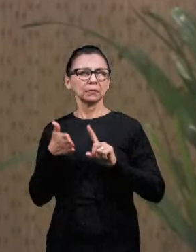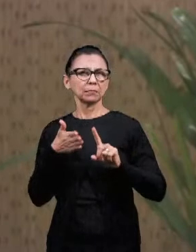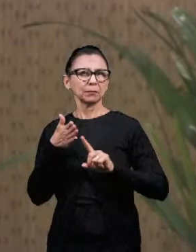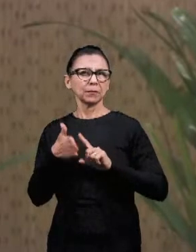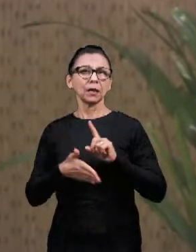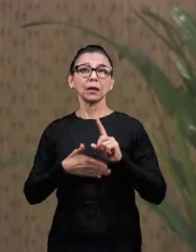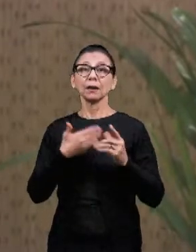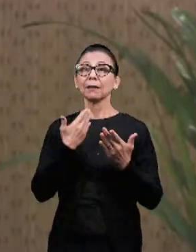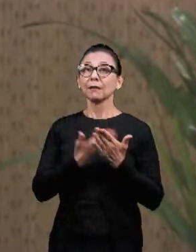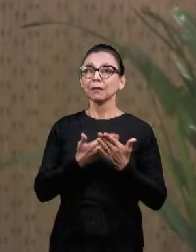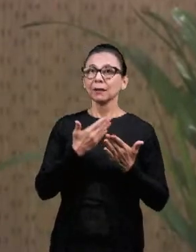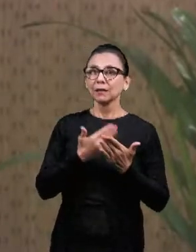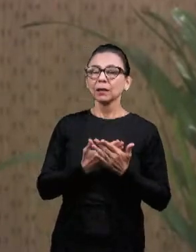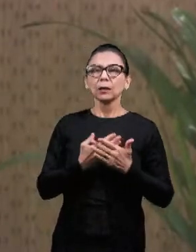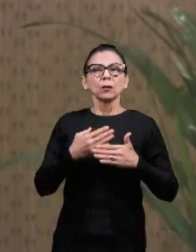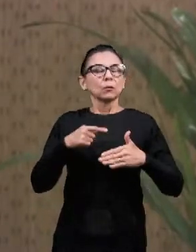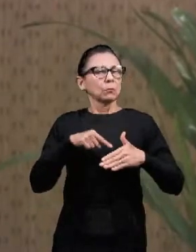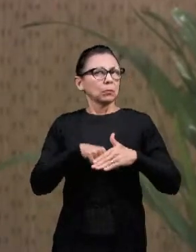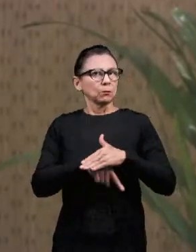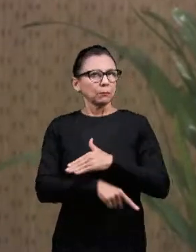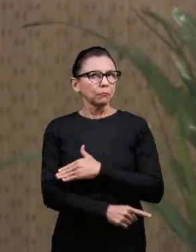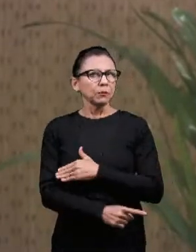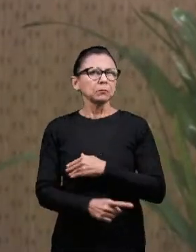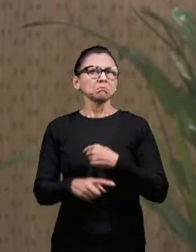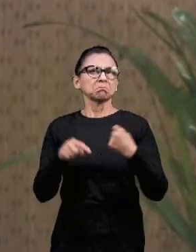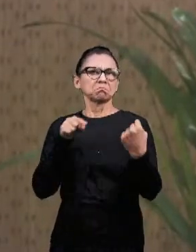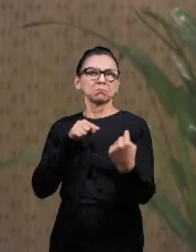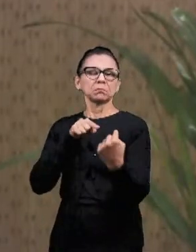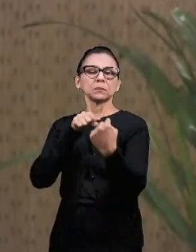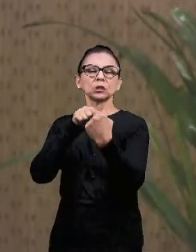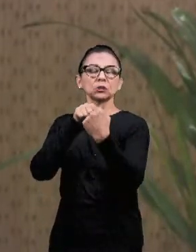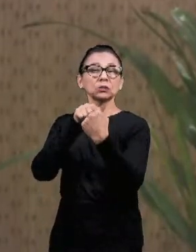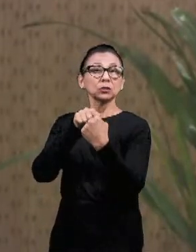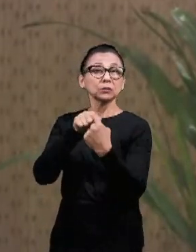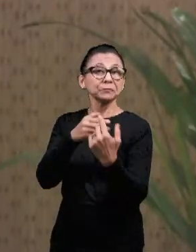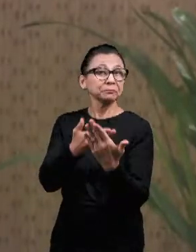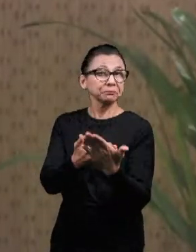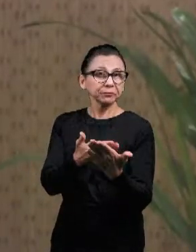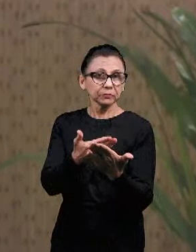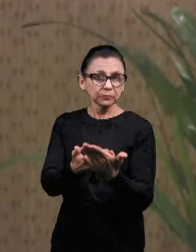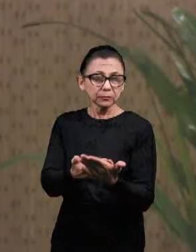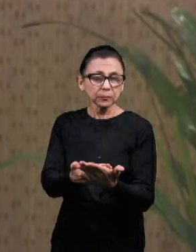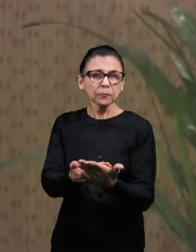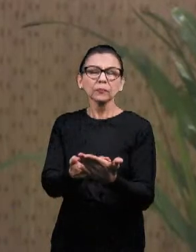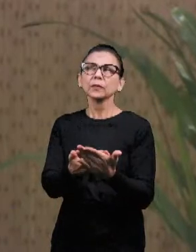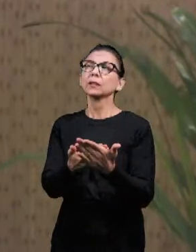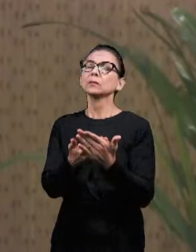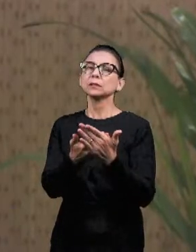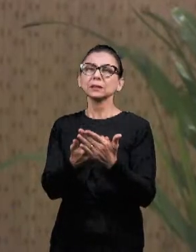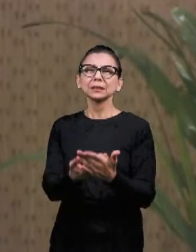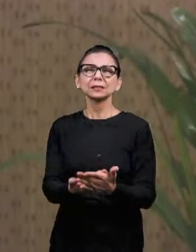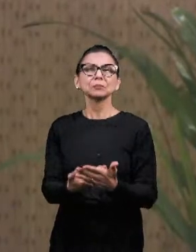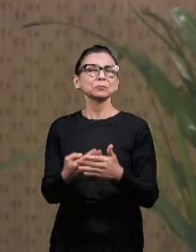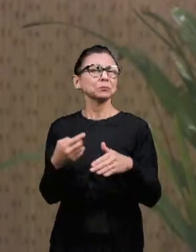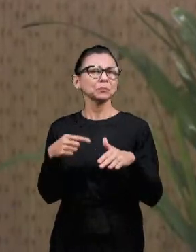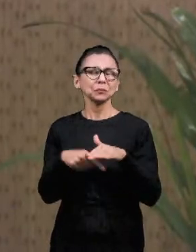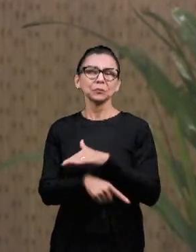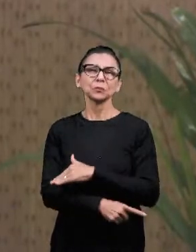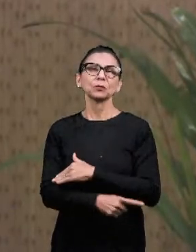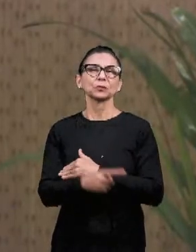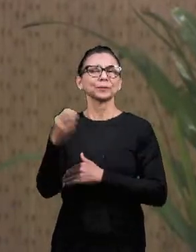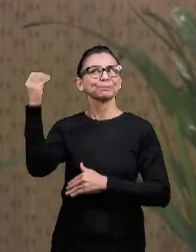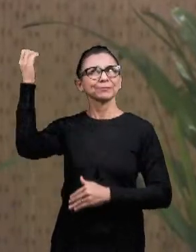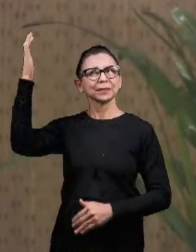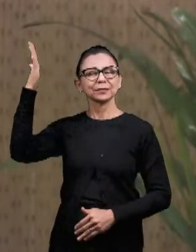as aulas, são aulas objetivas e são aulas que têm alcançado uma profundidade muito grande. E isso